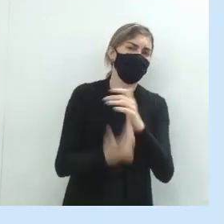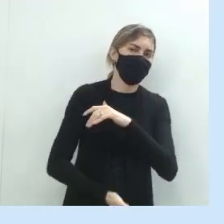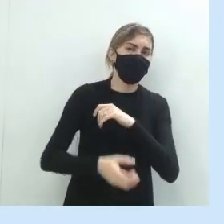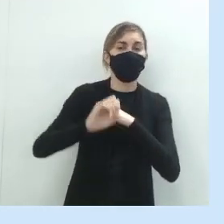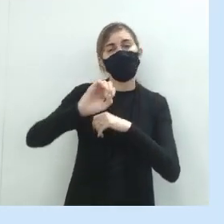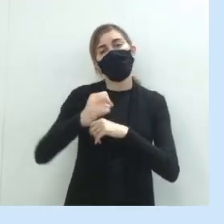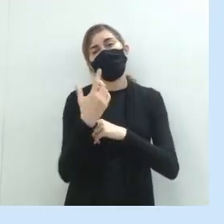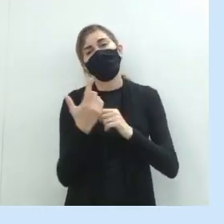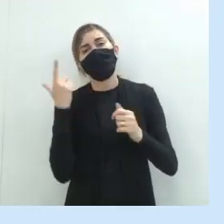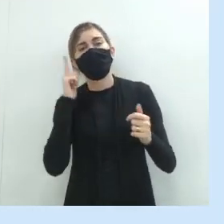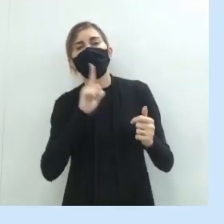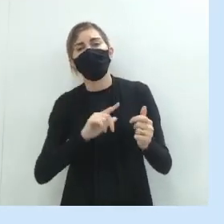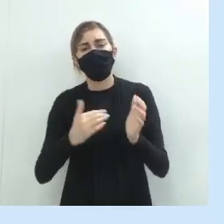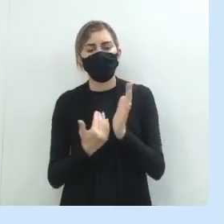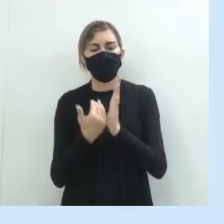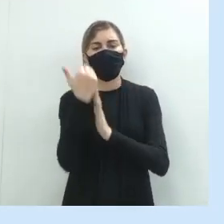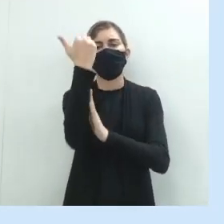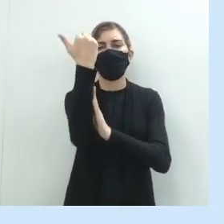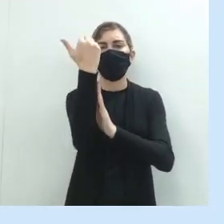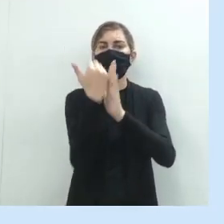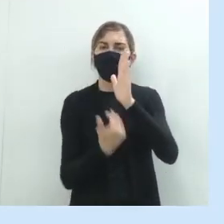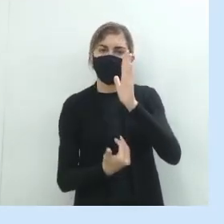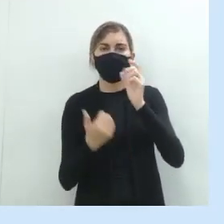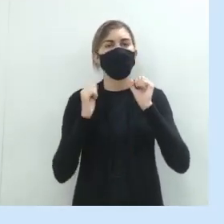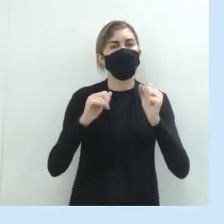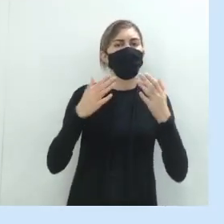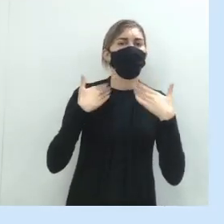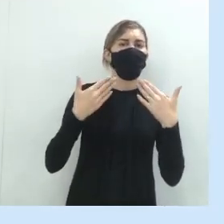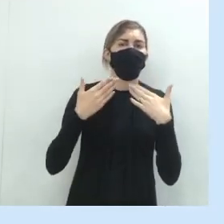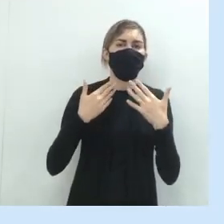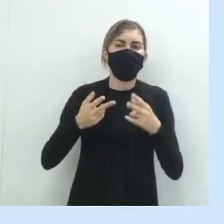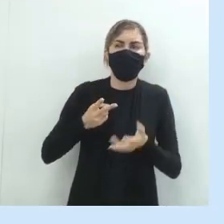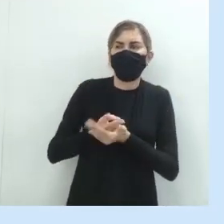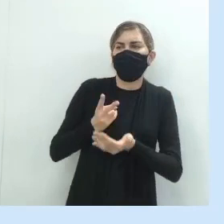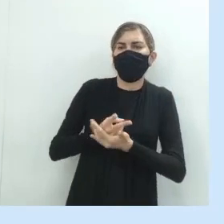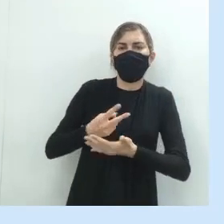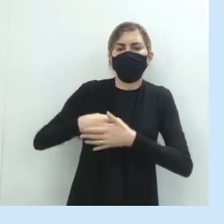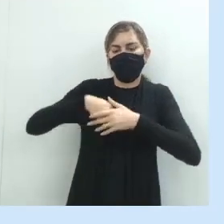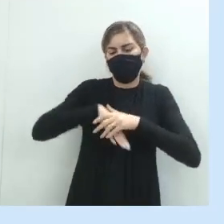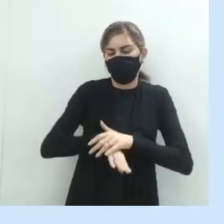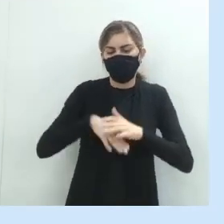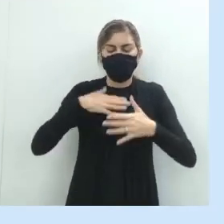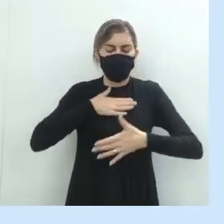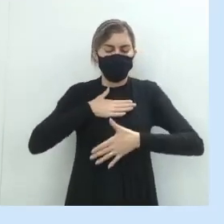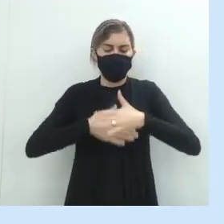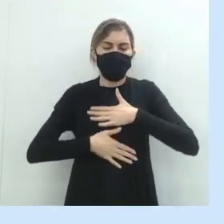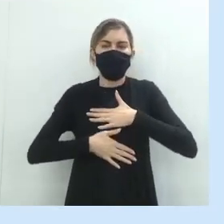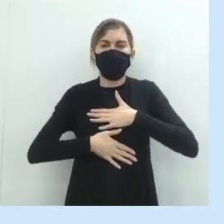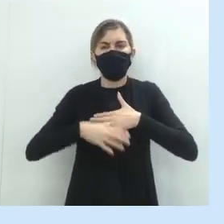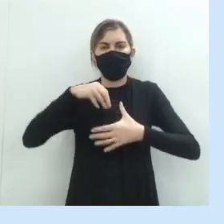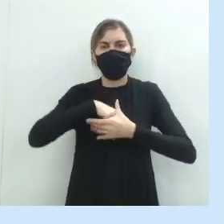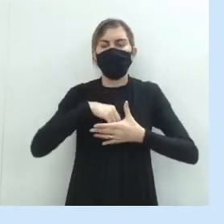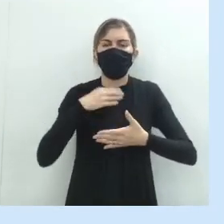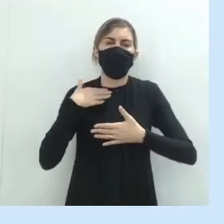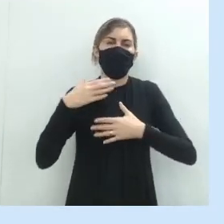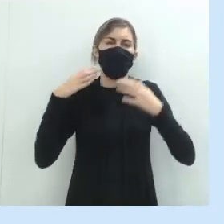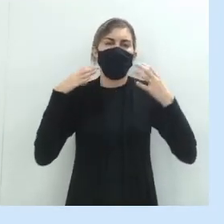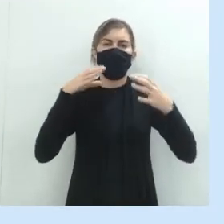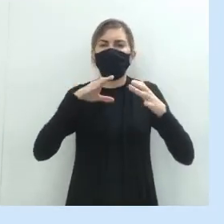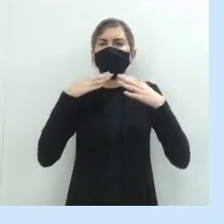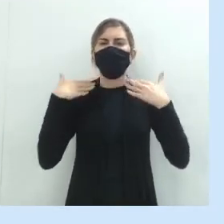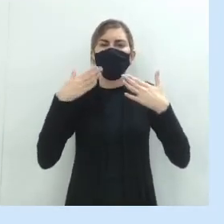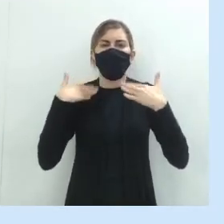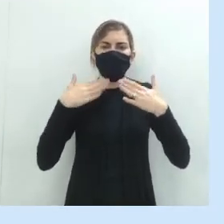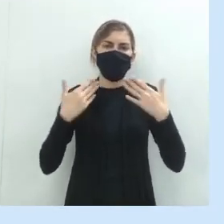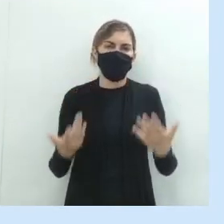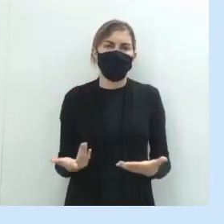ou você pode ganhar. Não existe calor ficar contido no corpo. Então, a termometria é a